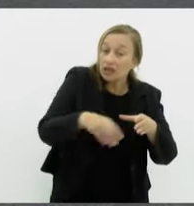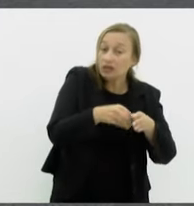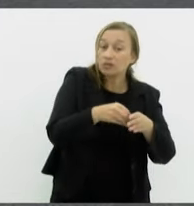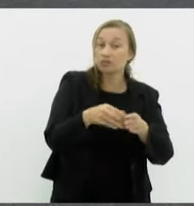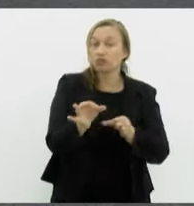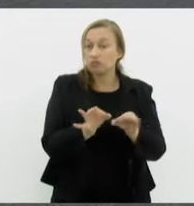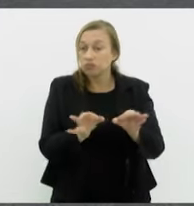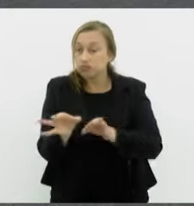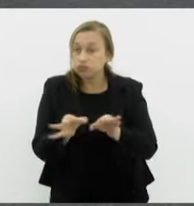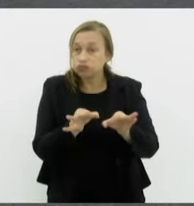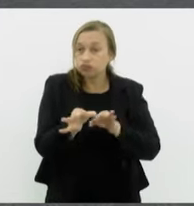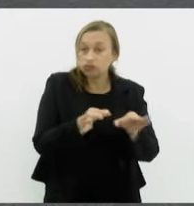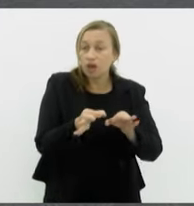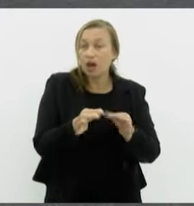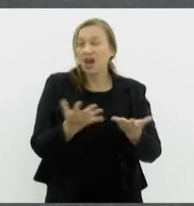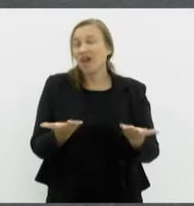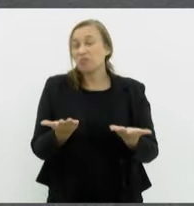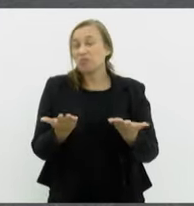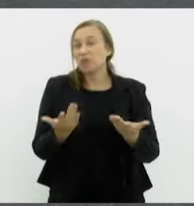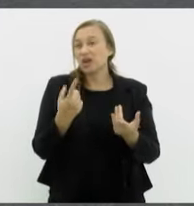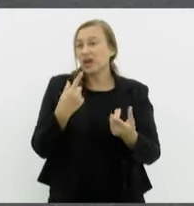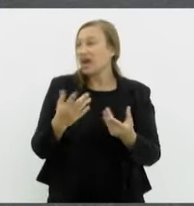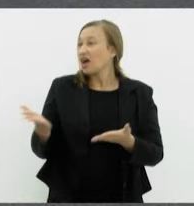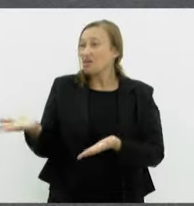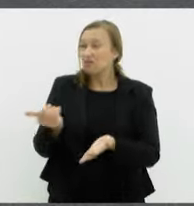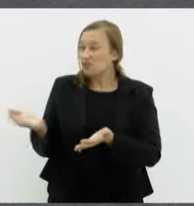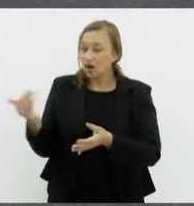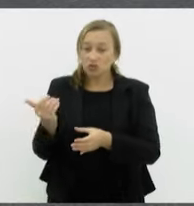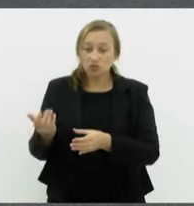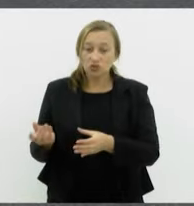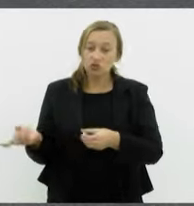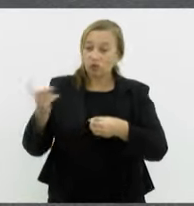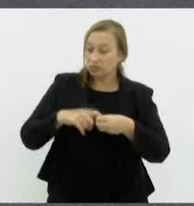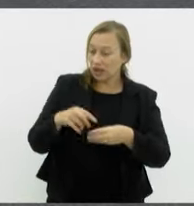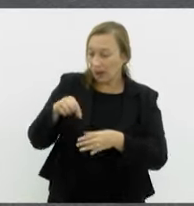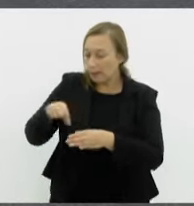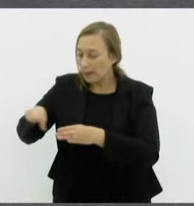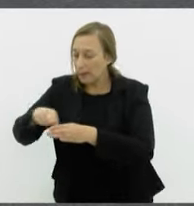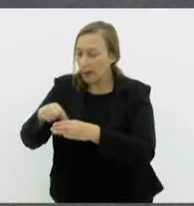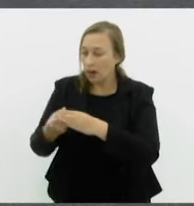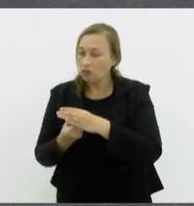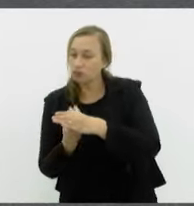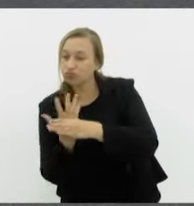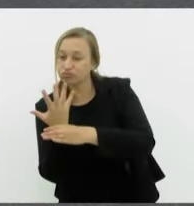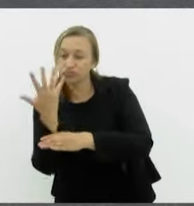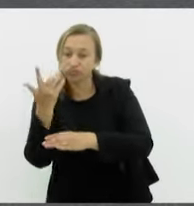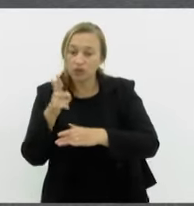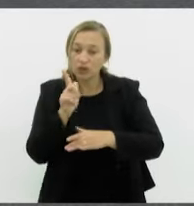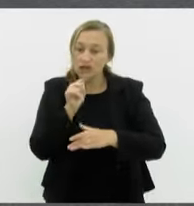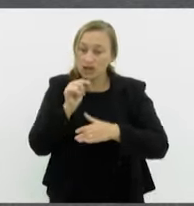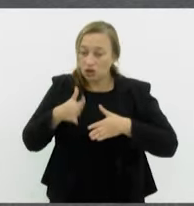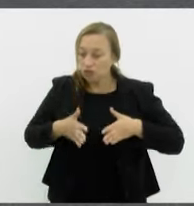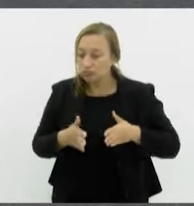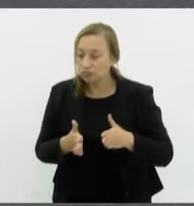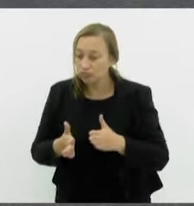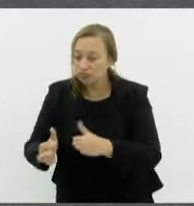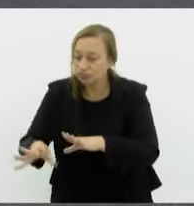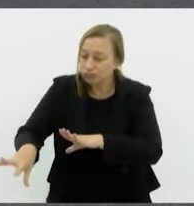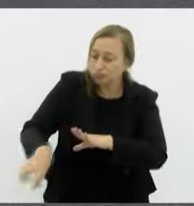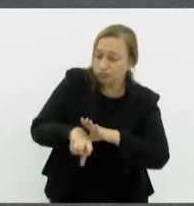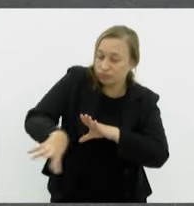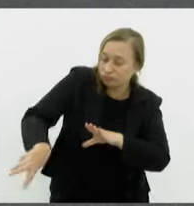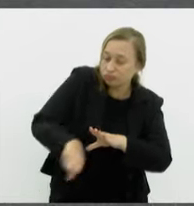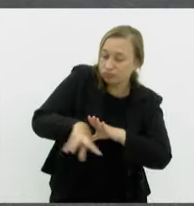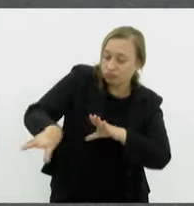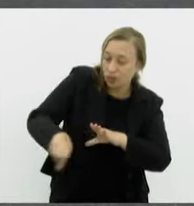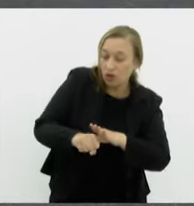plano de mitigação é tipo, vamos reflorestar as encostas, vamos dragar os rios, vamos relocalizar as casas que